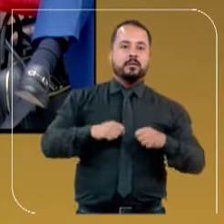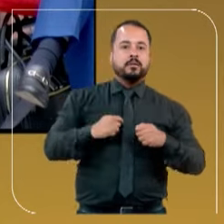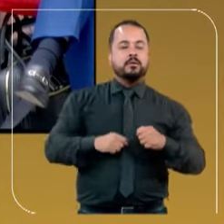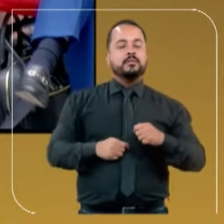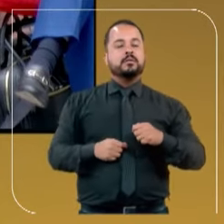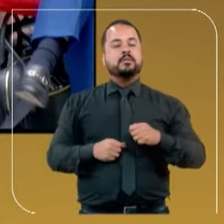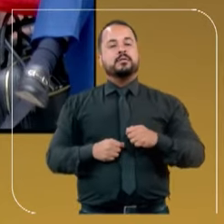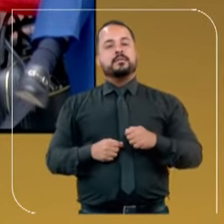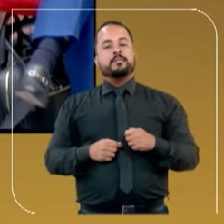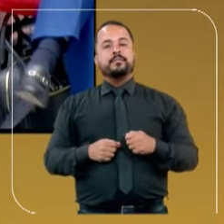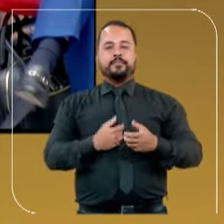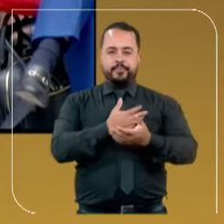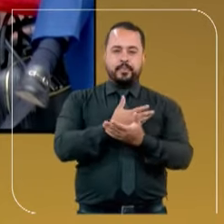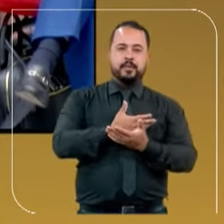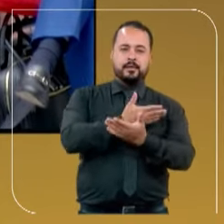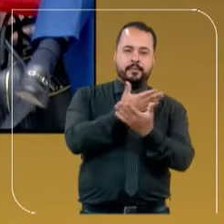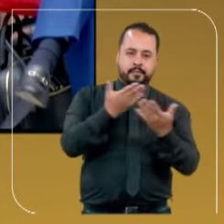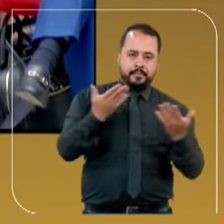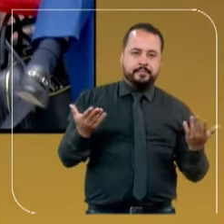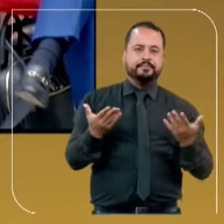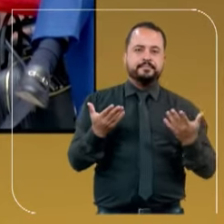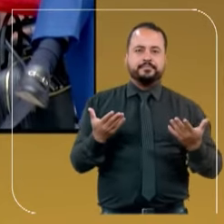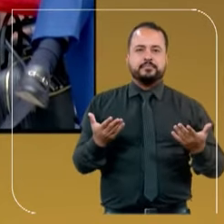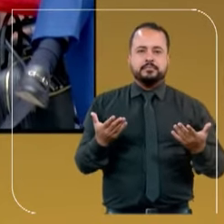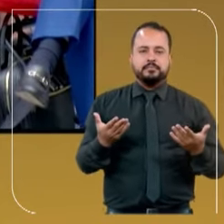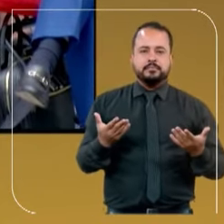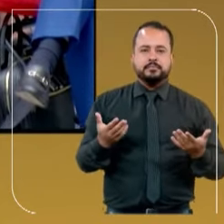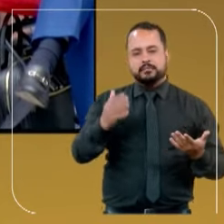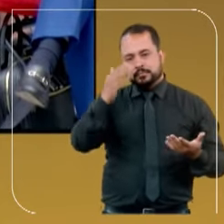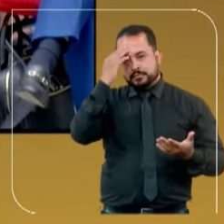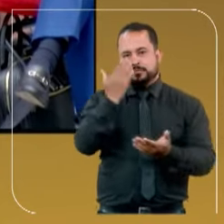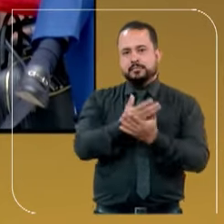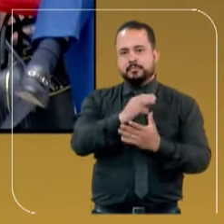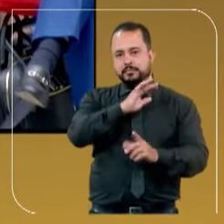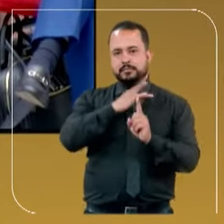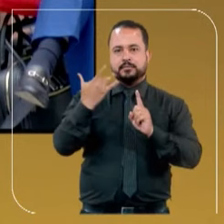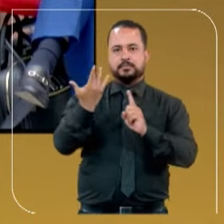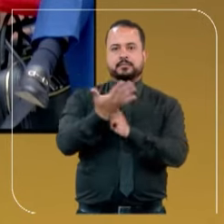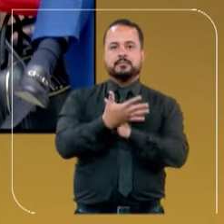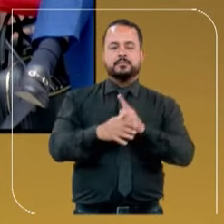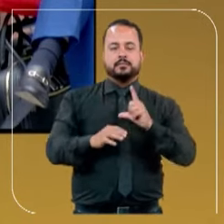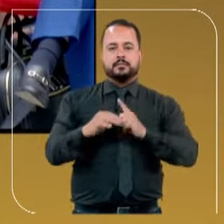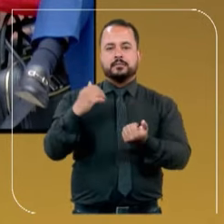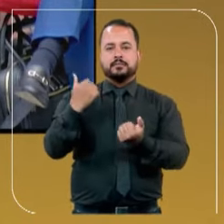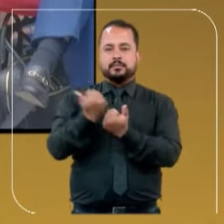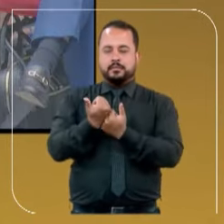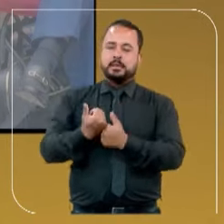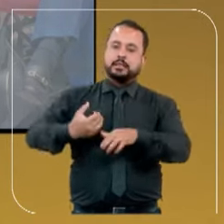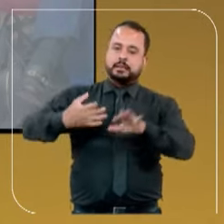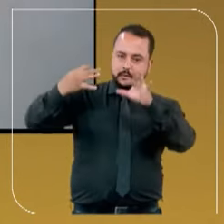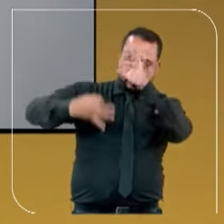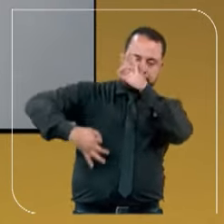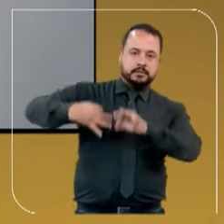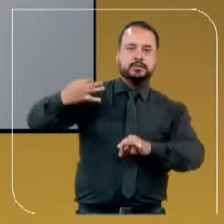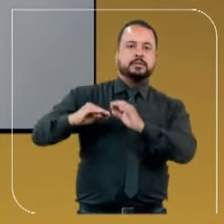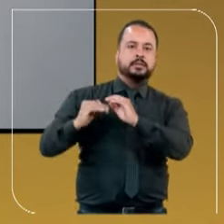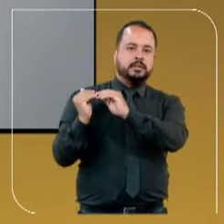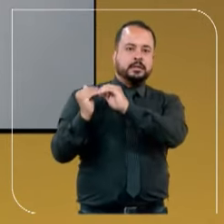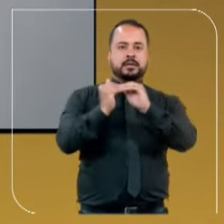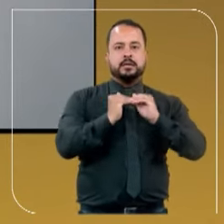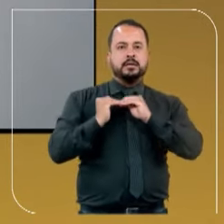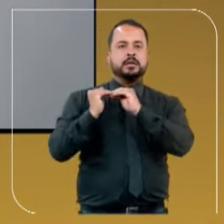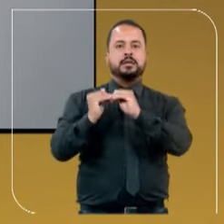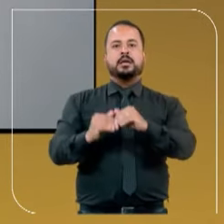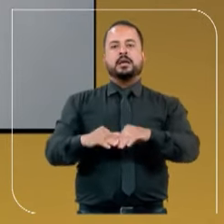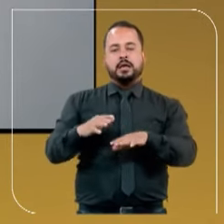independente, a sociedade tem mais confiança de que receberão um tratamento justo e igualitário perante